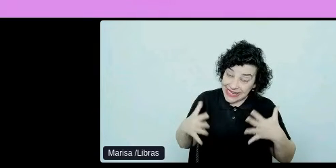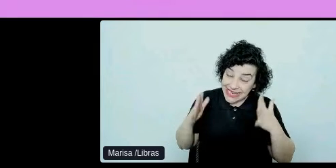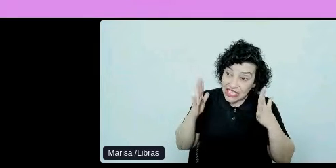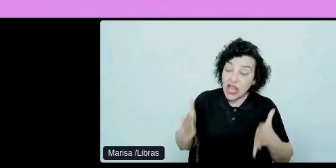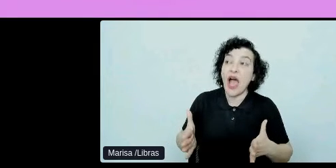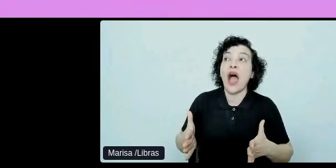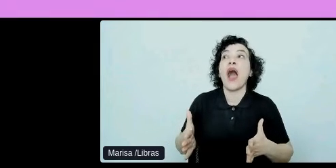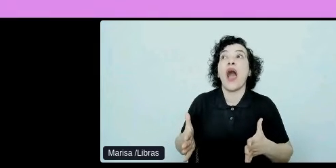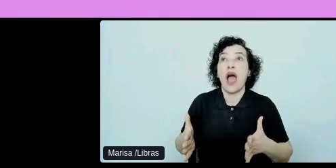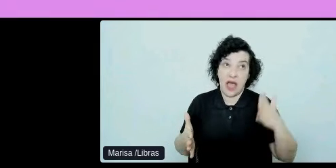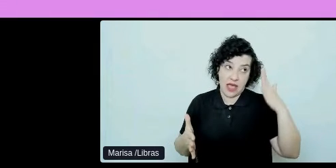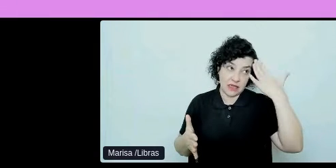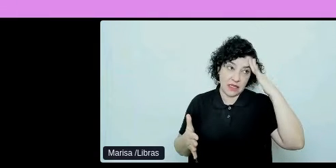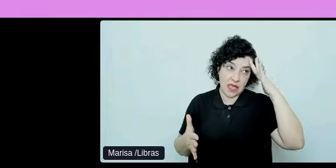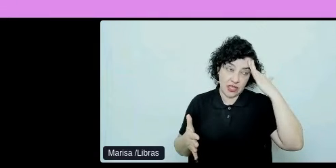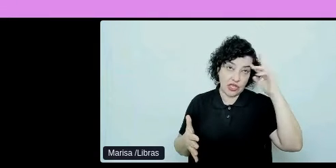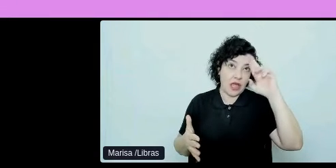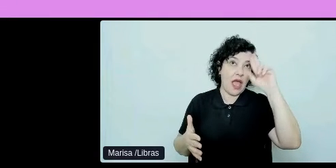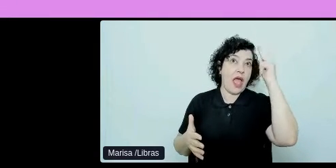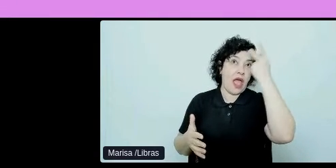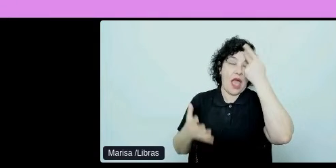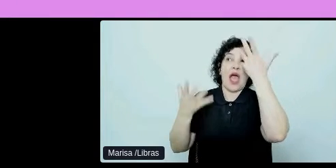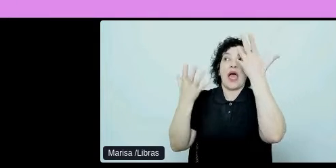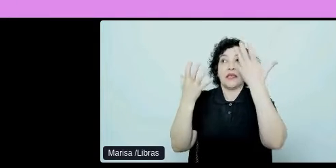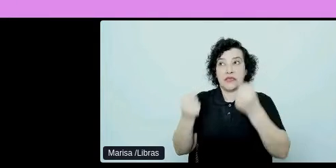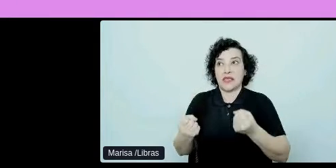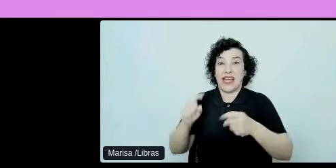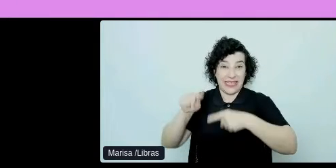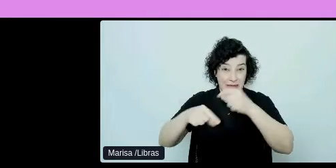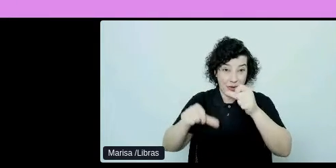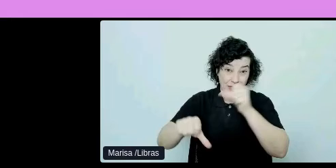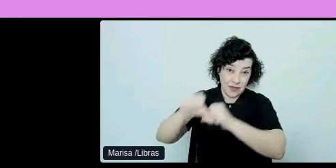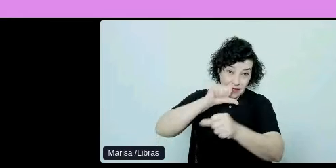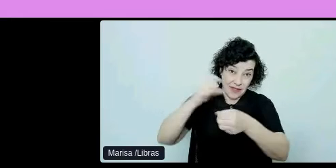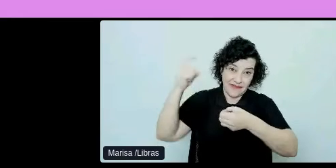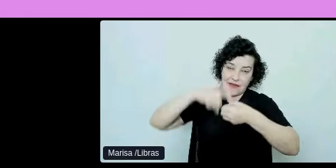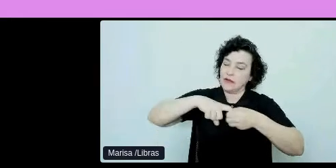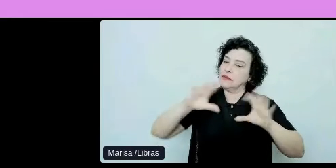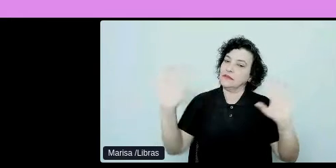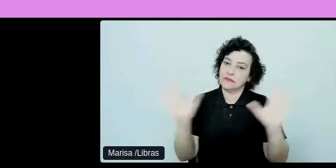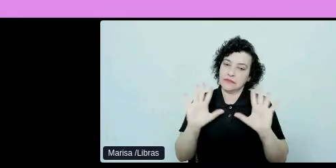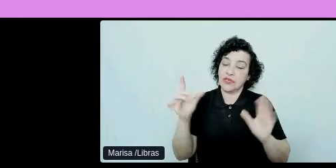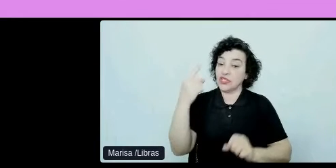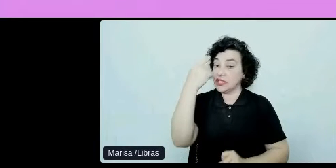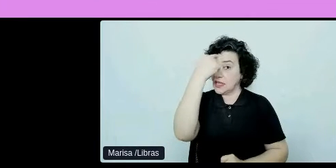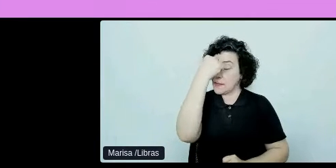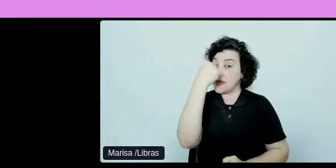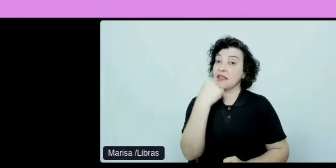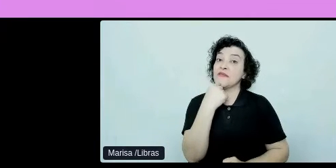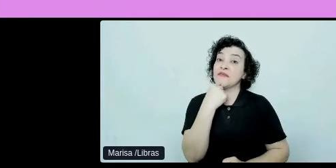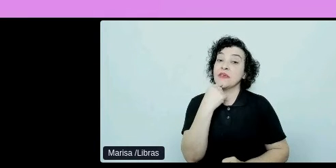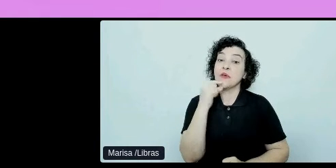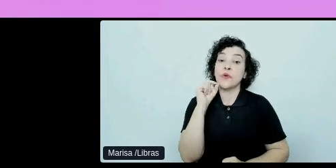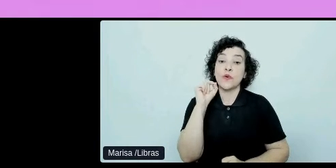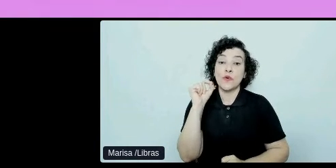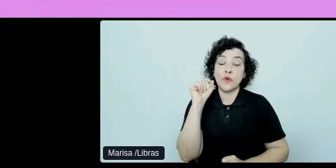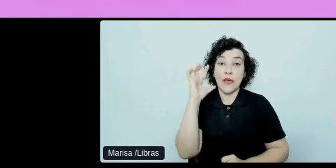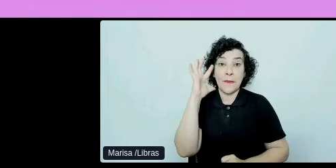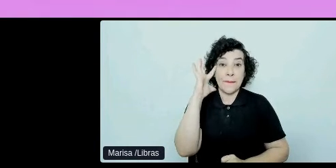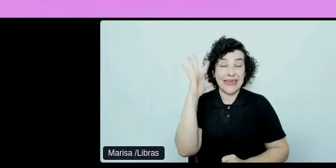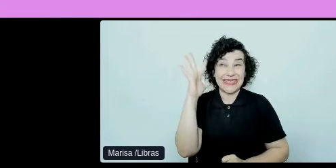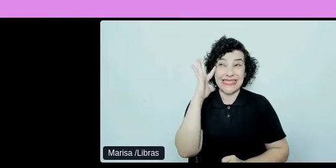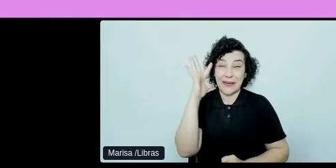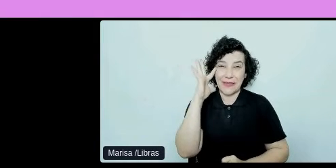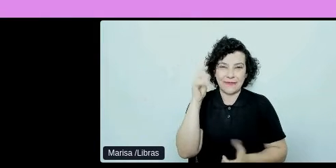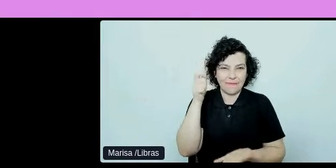ideia de novo. Então, é meio complicado, assim. A gente tem esse perfil de ter, assim, uns pensamentos um pouco rígidos, que